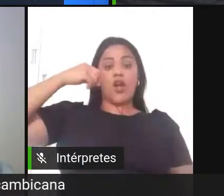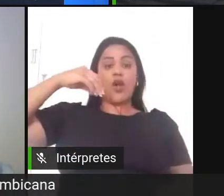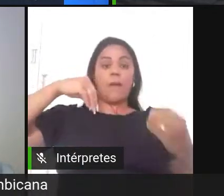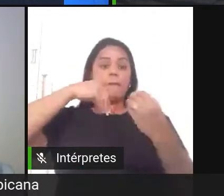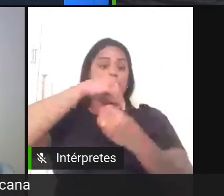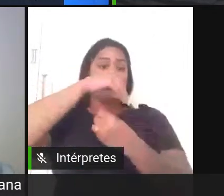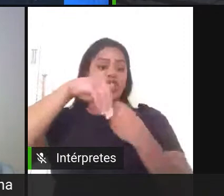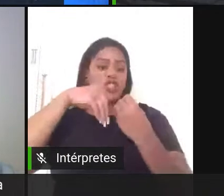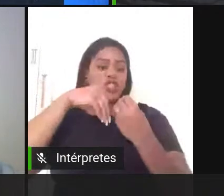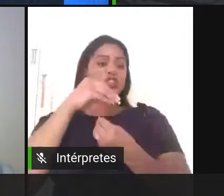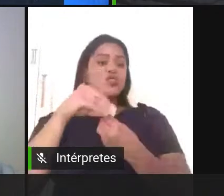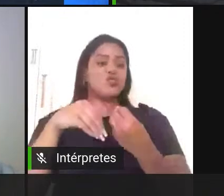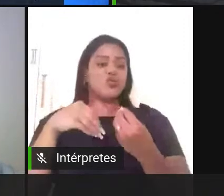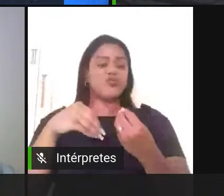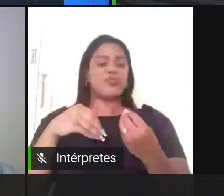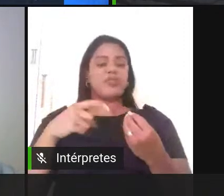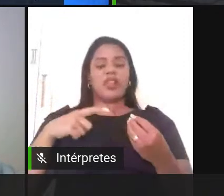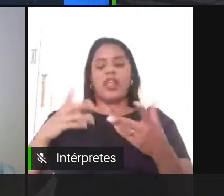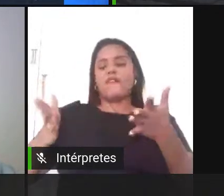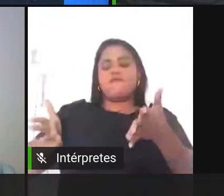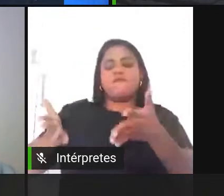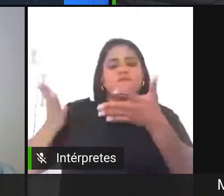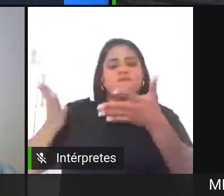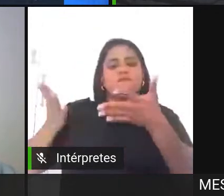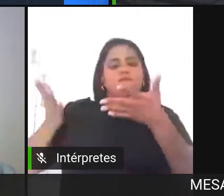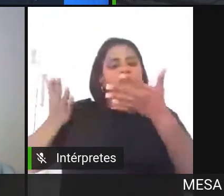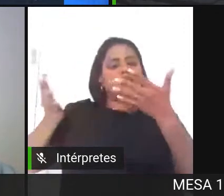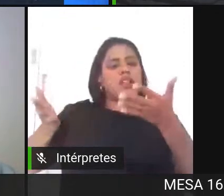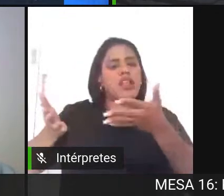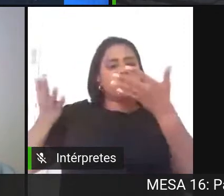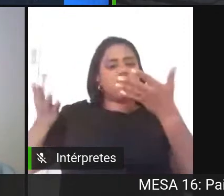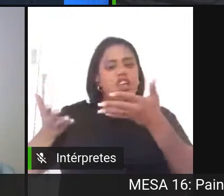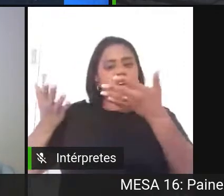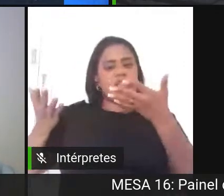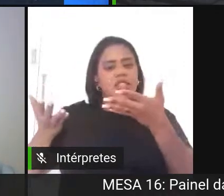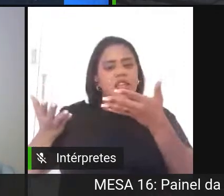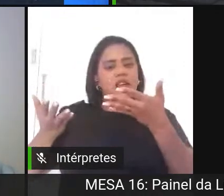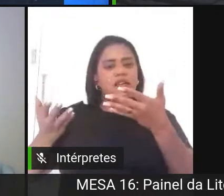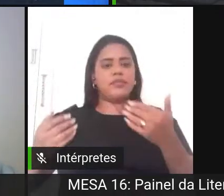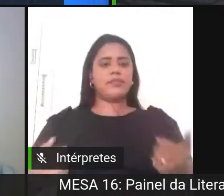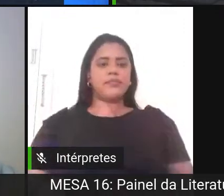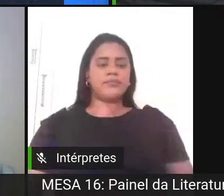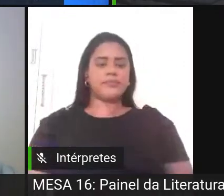privilegiada, que eram os brancos. E se formos a ver